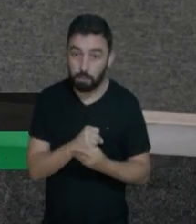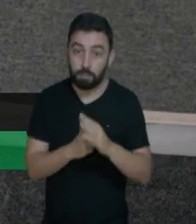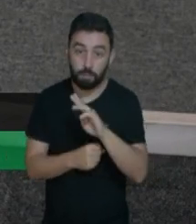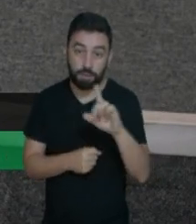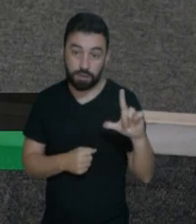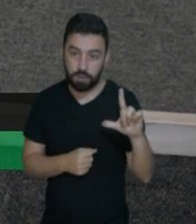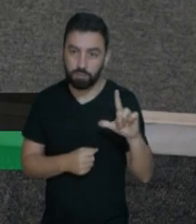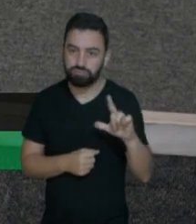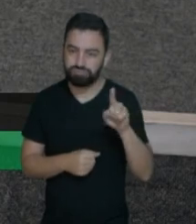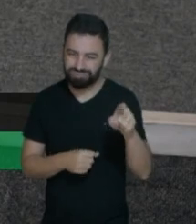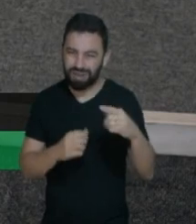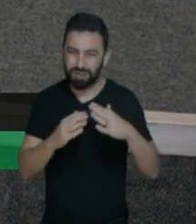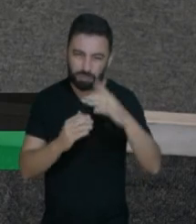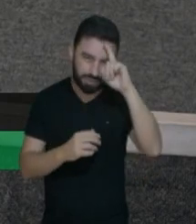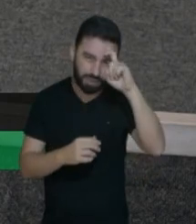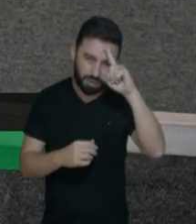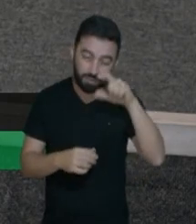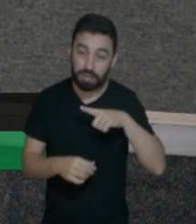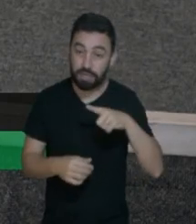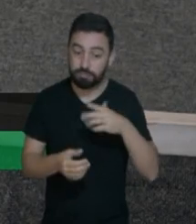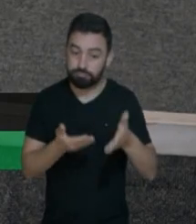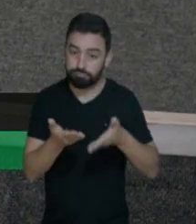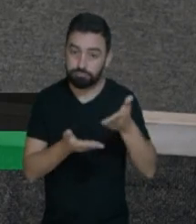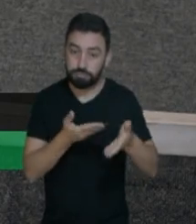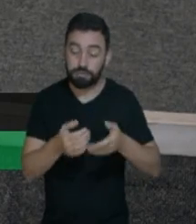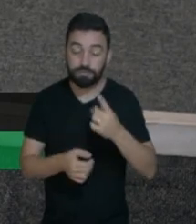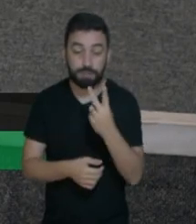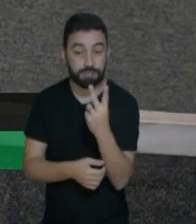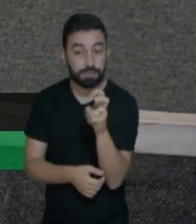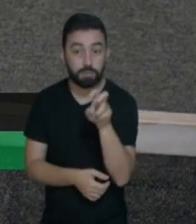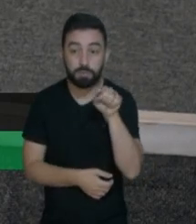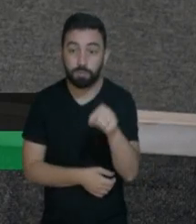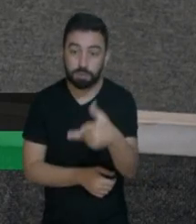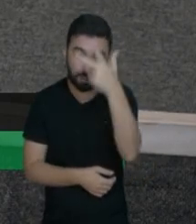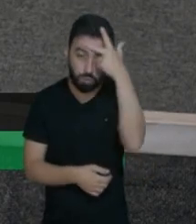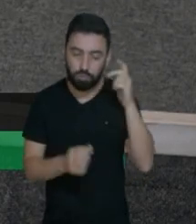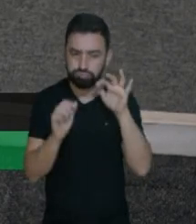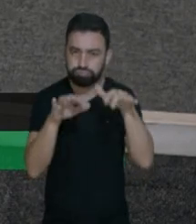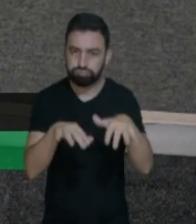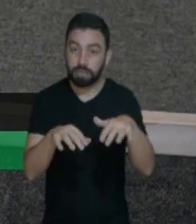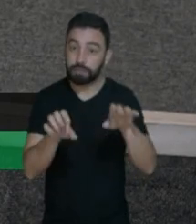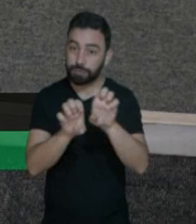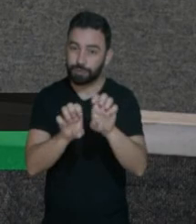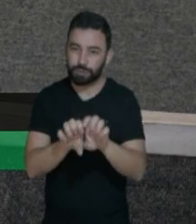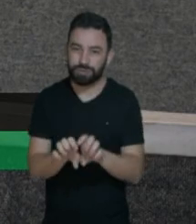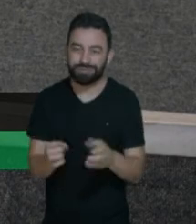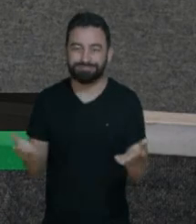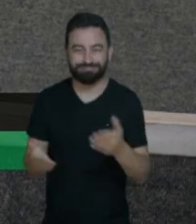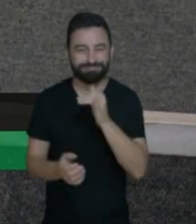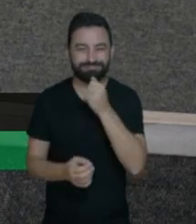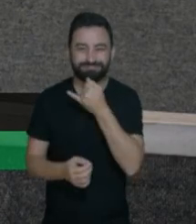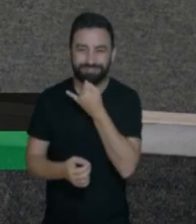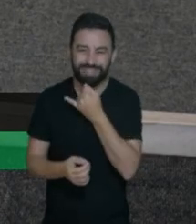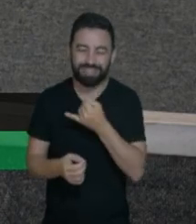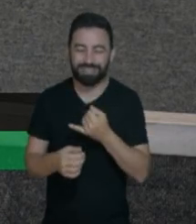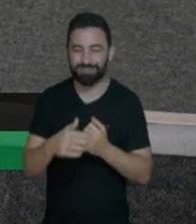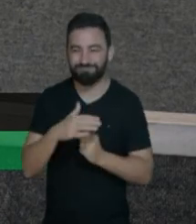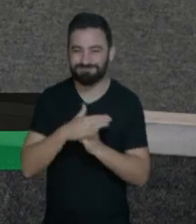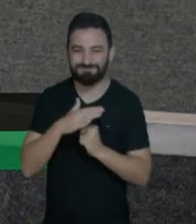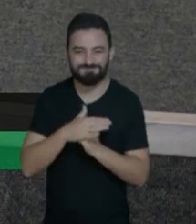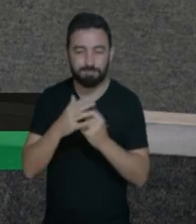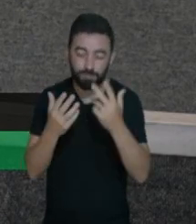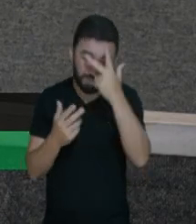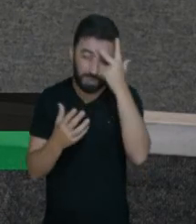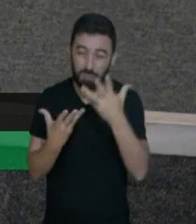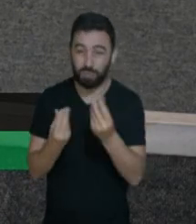ambulatório geral atende uma população de mais de 25.000 pessoas a estrutura atual ela infelizmente não dá conta do recado dado do crescimento